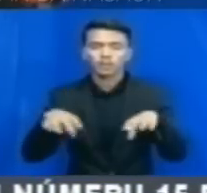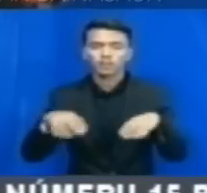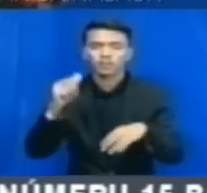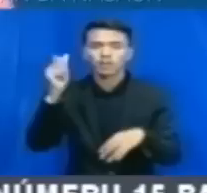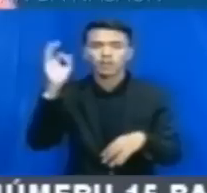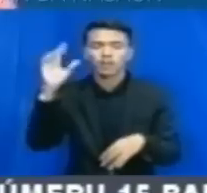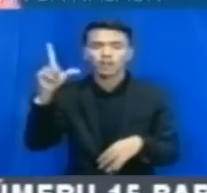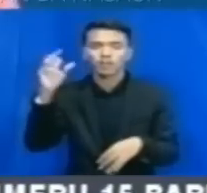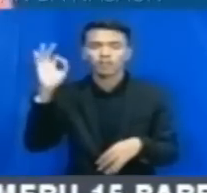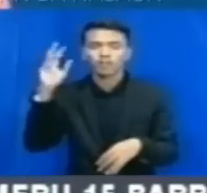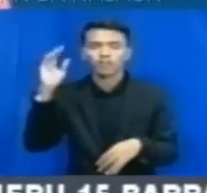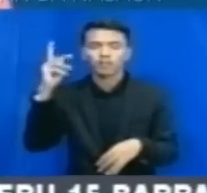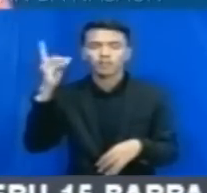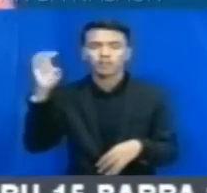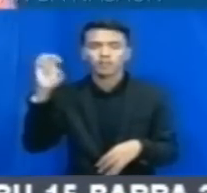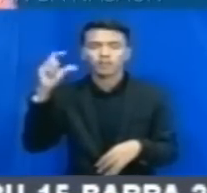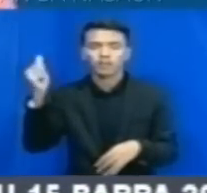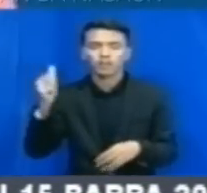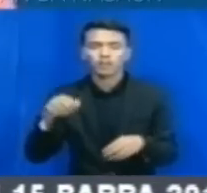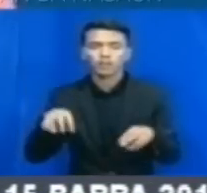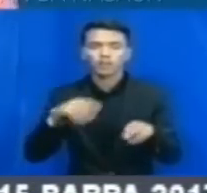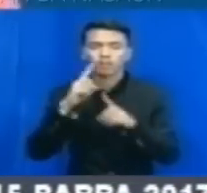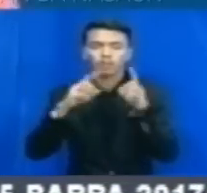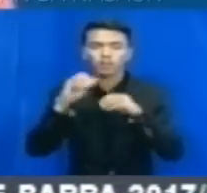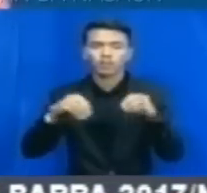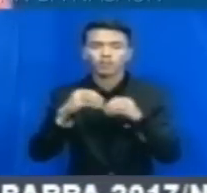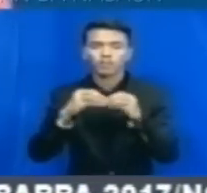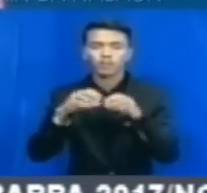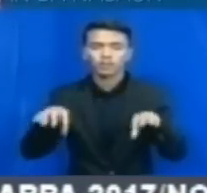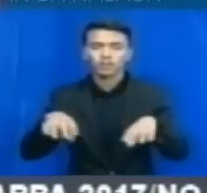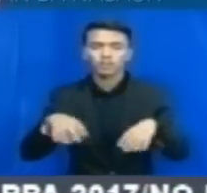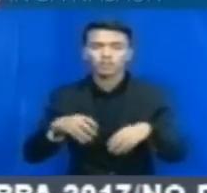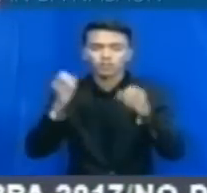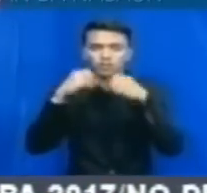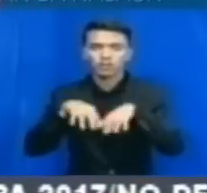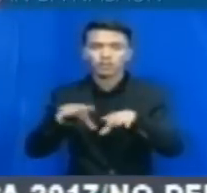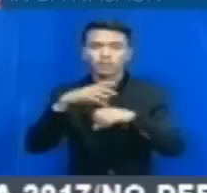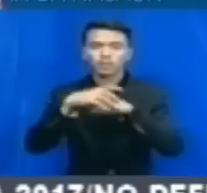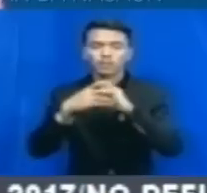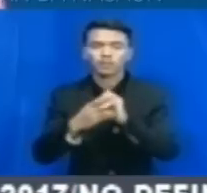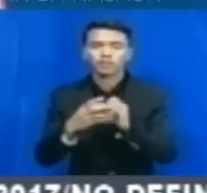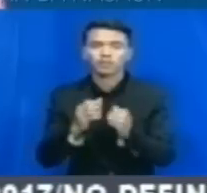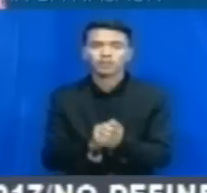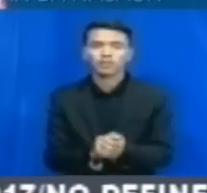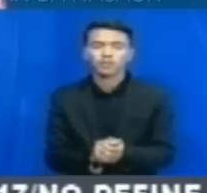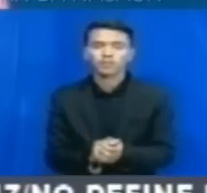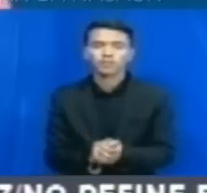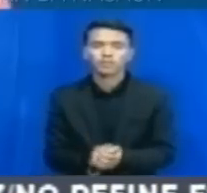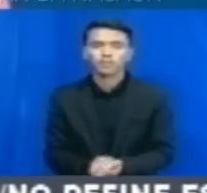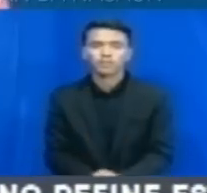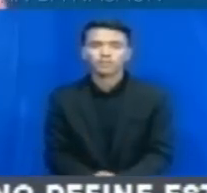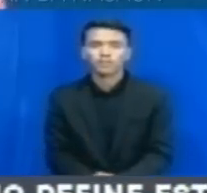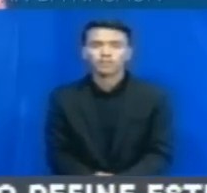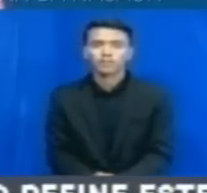serviço ya maritima né, ita kulio kan ba serviço ya aero, ita kulio kan ba serviço ya terrestre, ka fronteira né. Né serviço ser represa zero. Porque